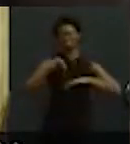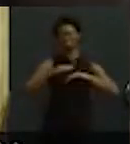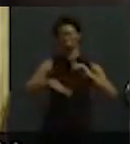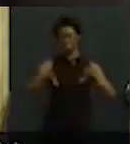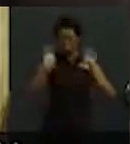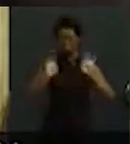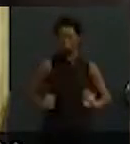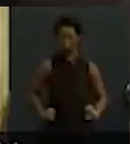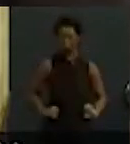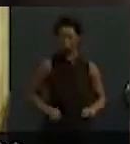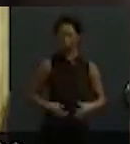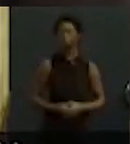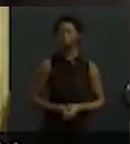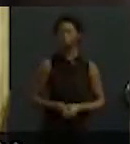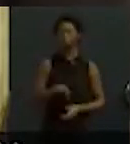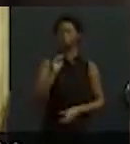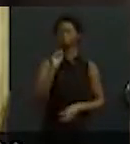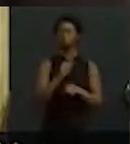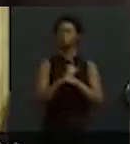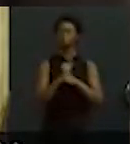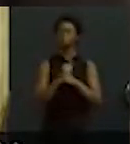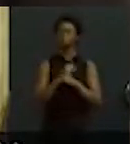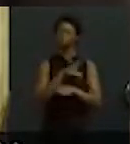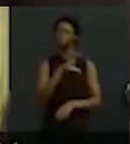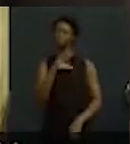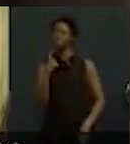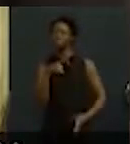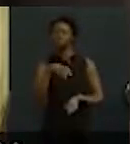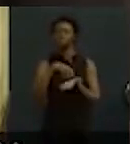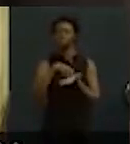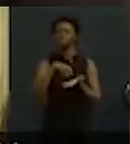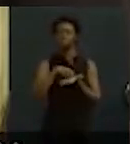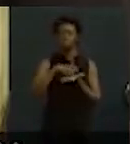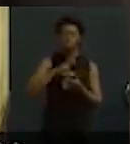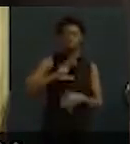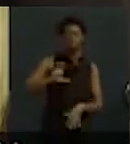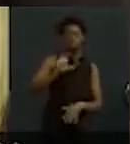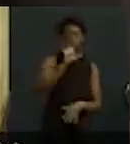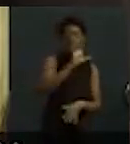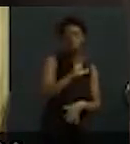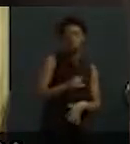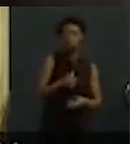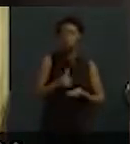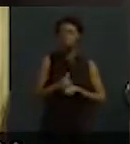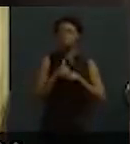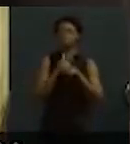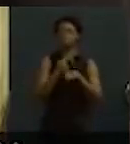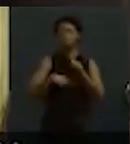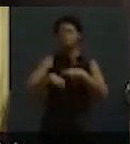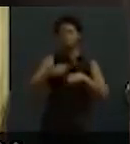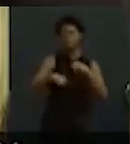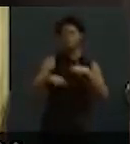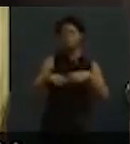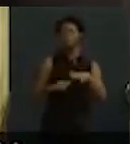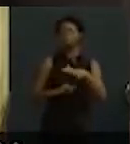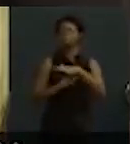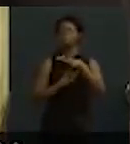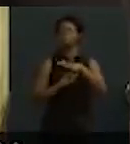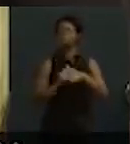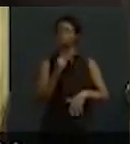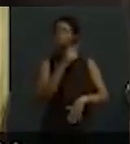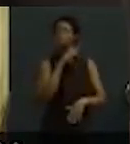8 anos, foi coordenadora do Centro Regional de Apoio Administrativo Institucional de Volta